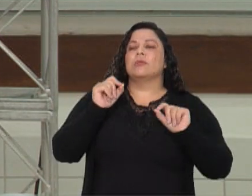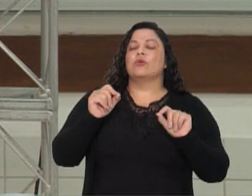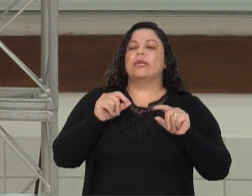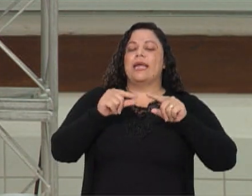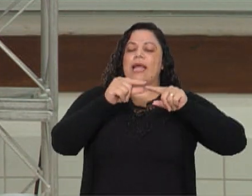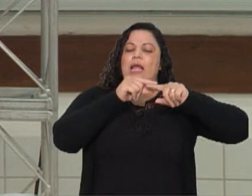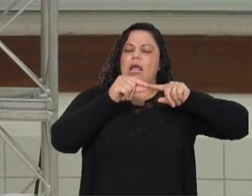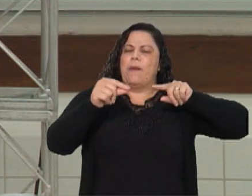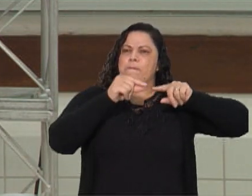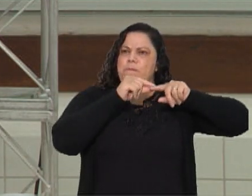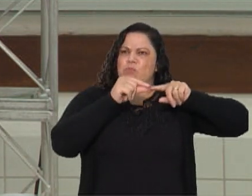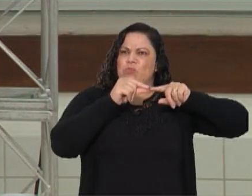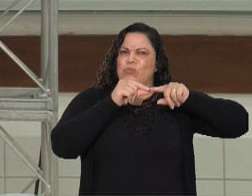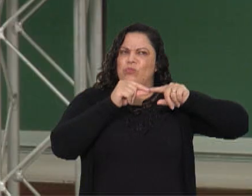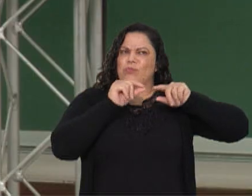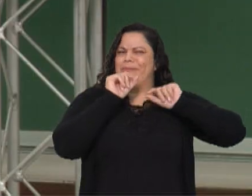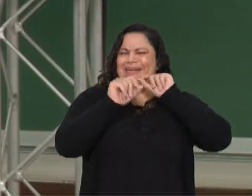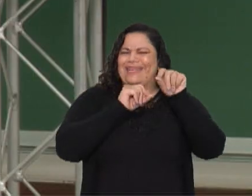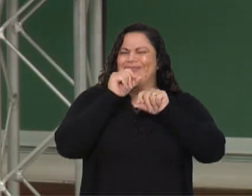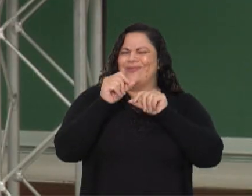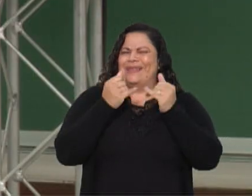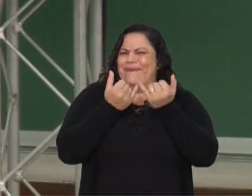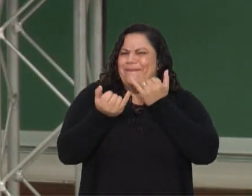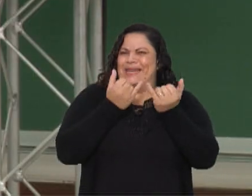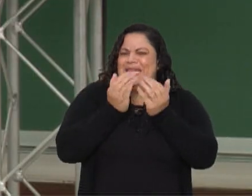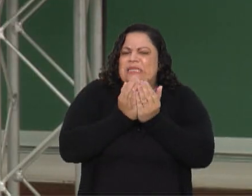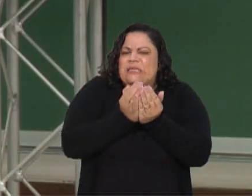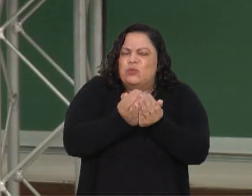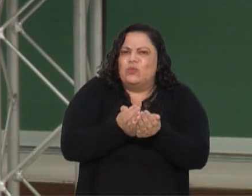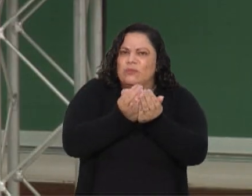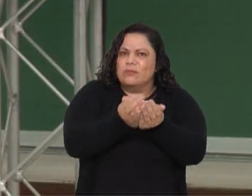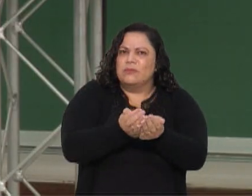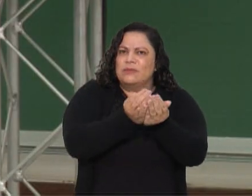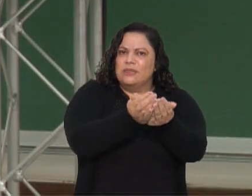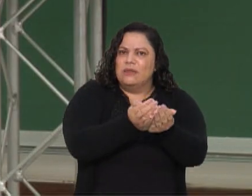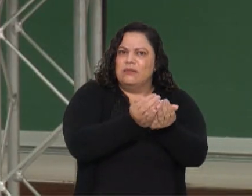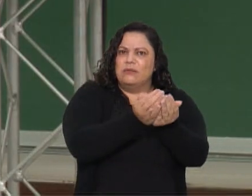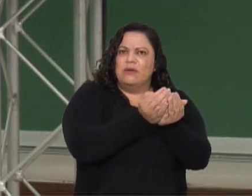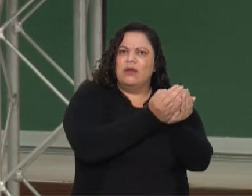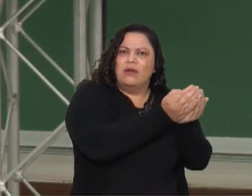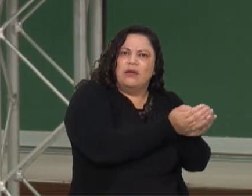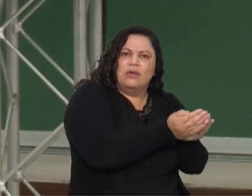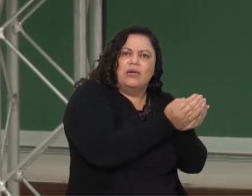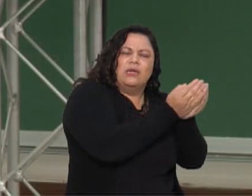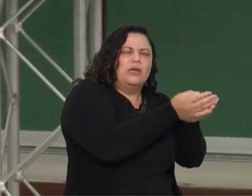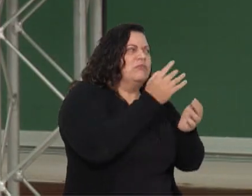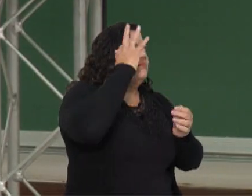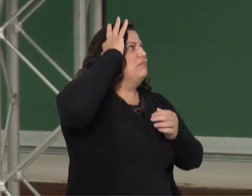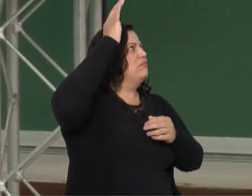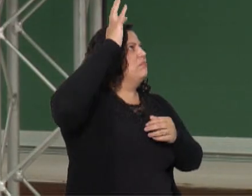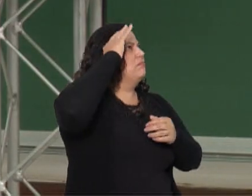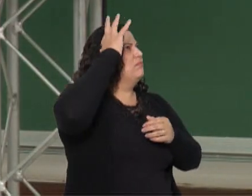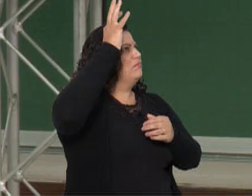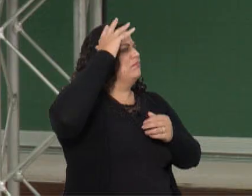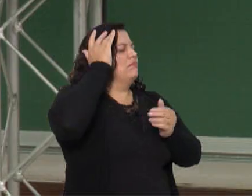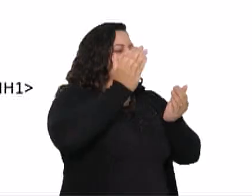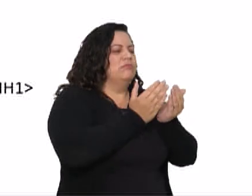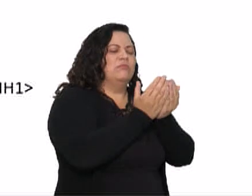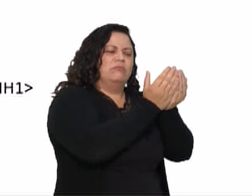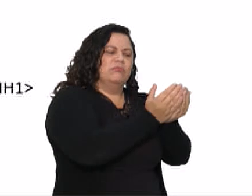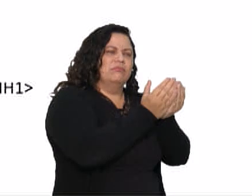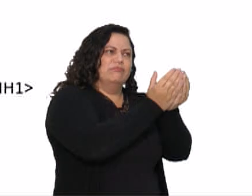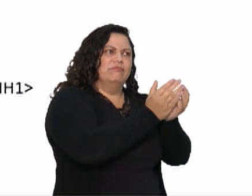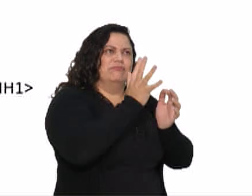assim, não parecem proas de navio? Eu fiquei assim imaginando coisas quando eu vi essas imagens aqui. Vocês também